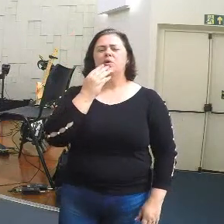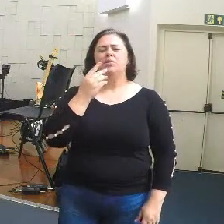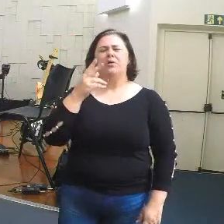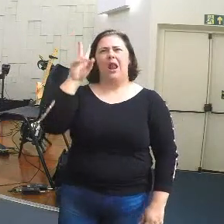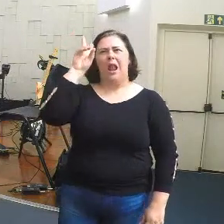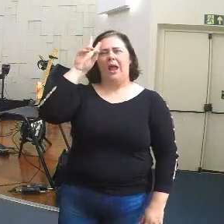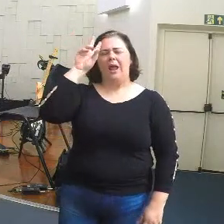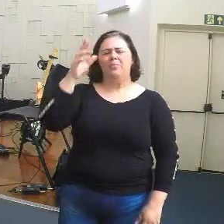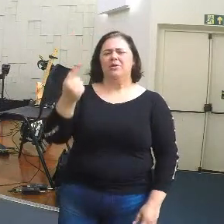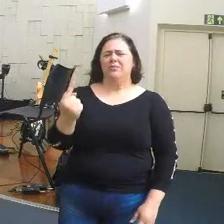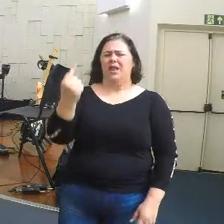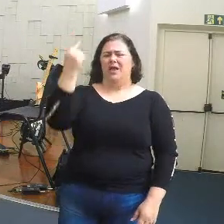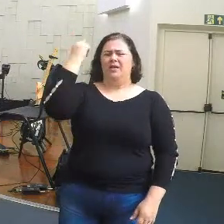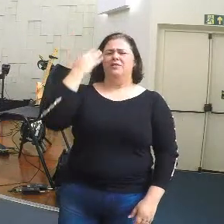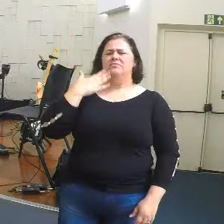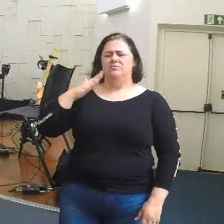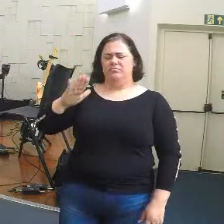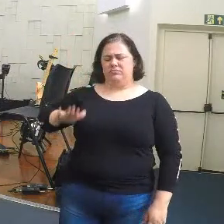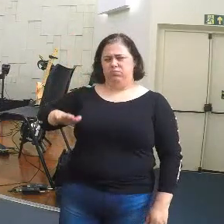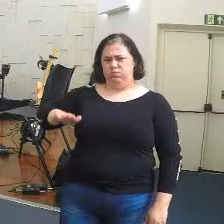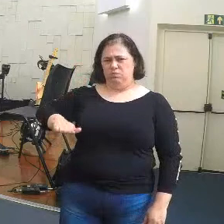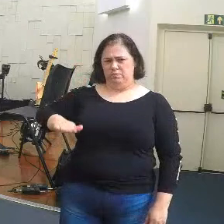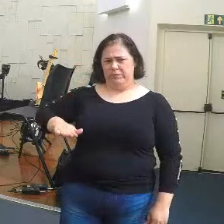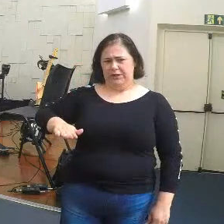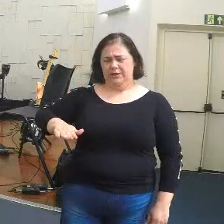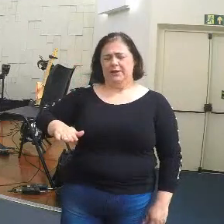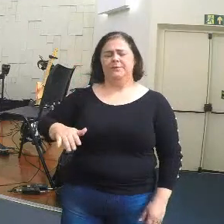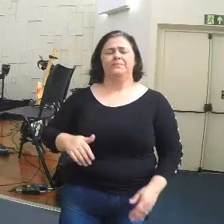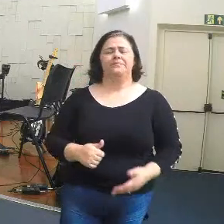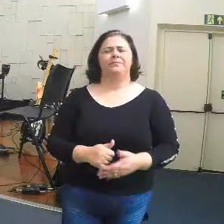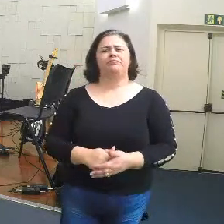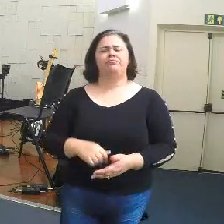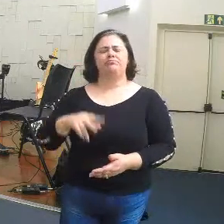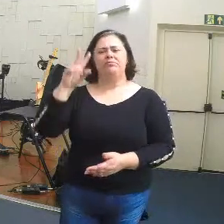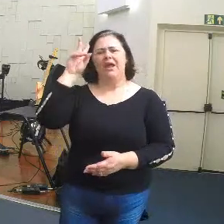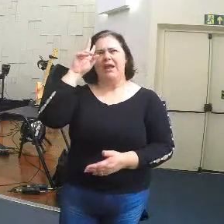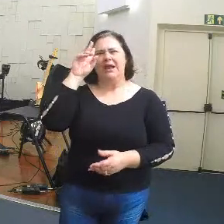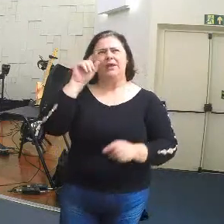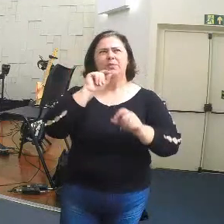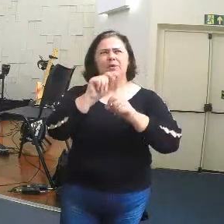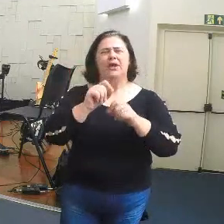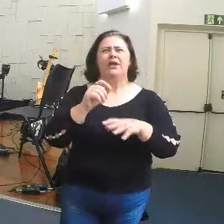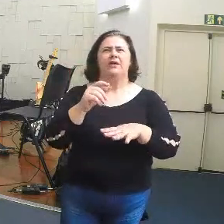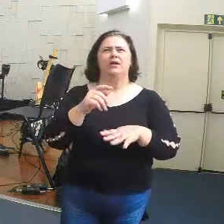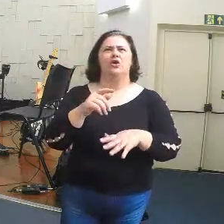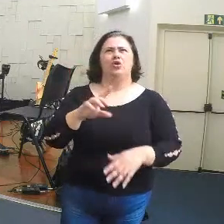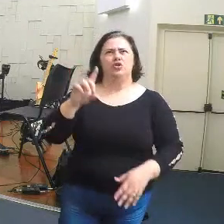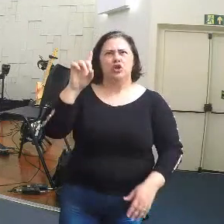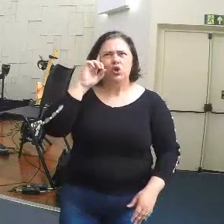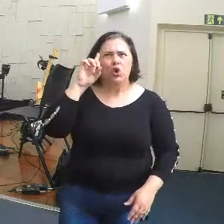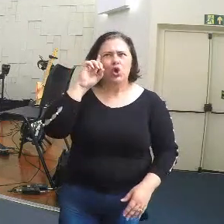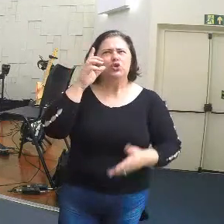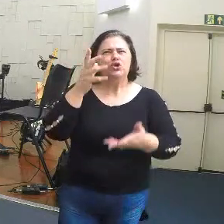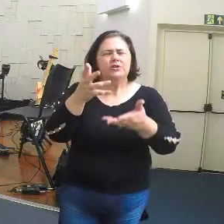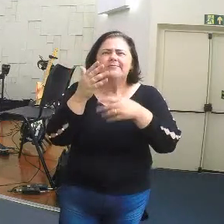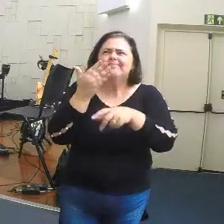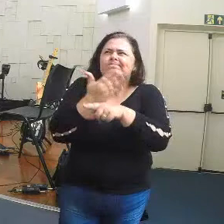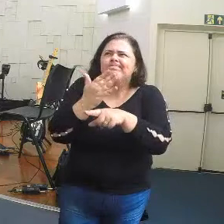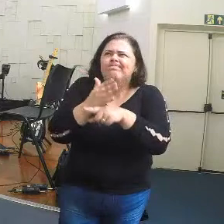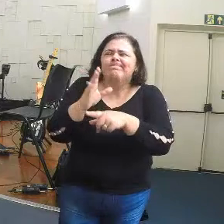me ajuda a entender um pouco essa dinâmica de todos os dias buscar o aperfeiçoamento do